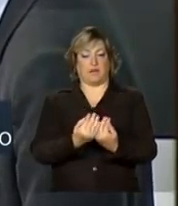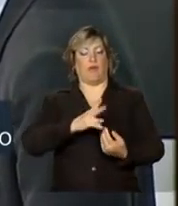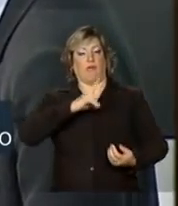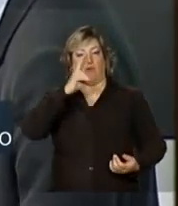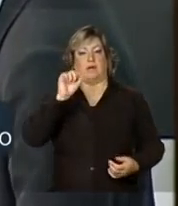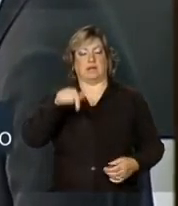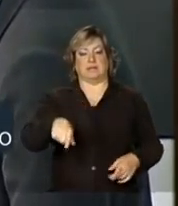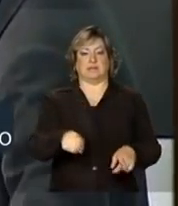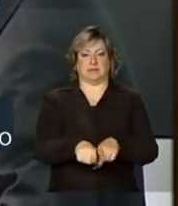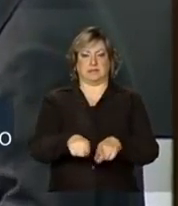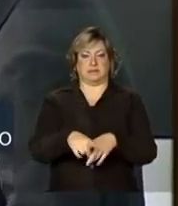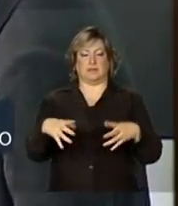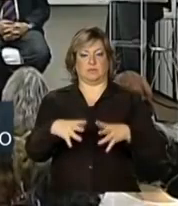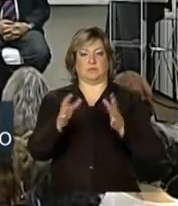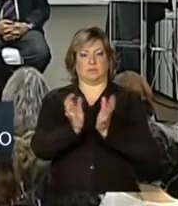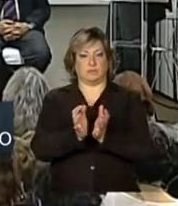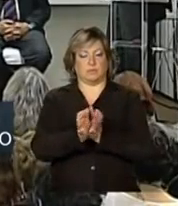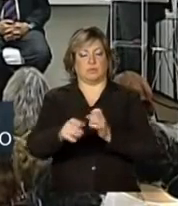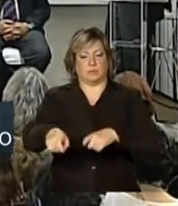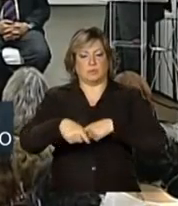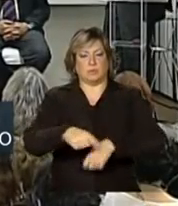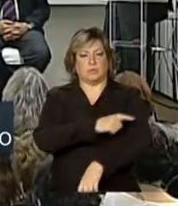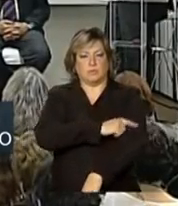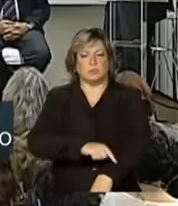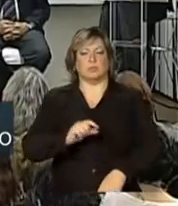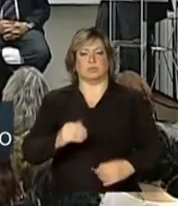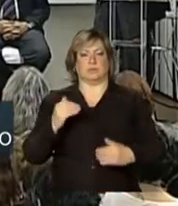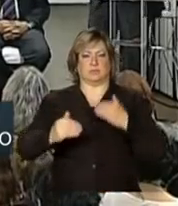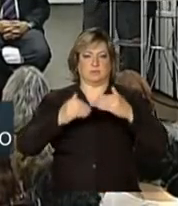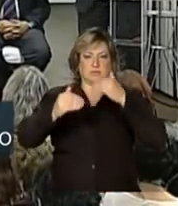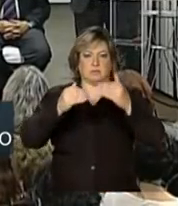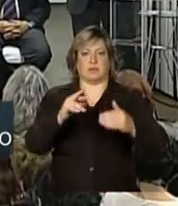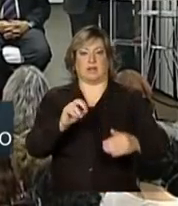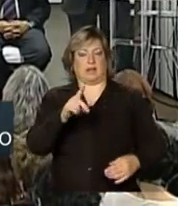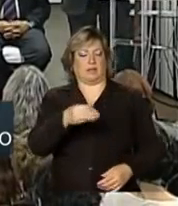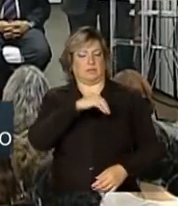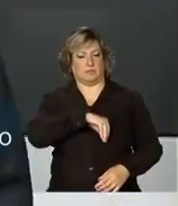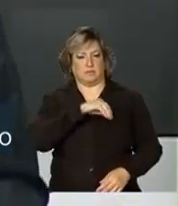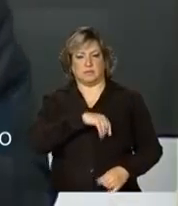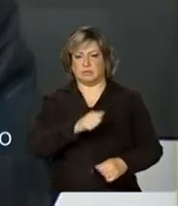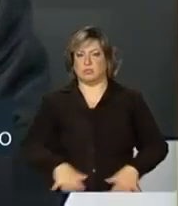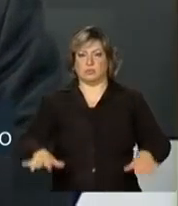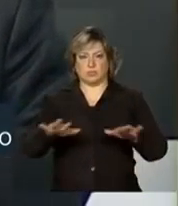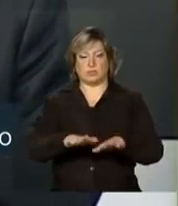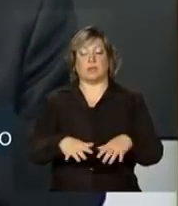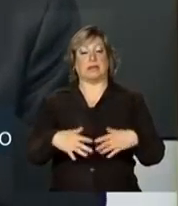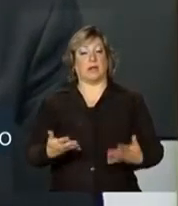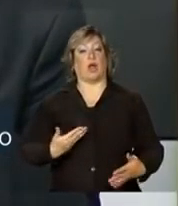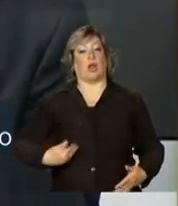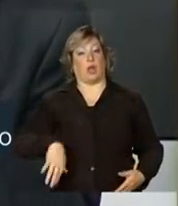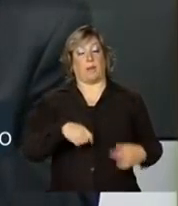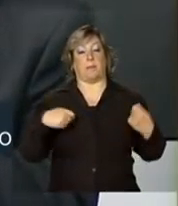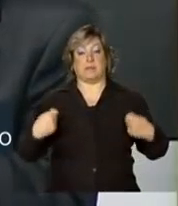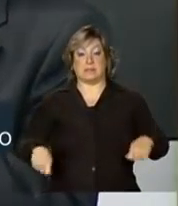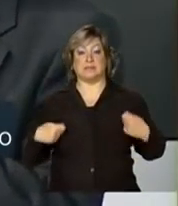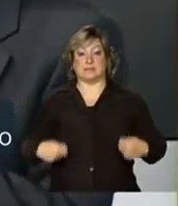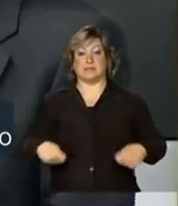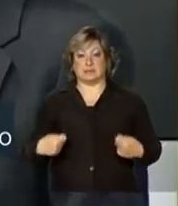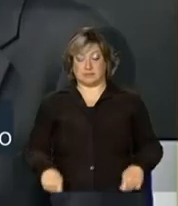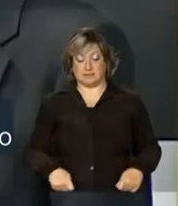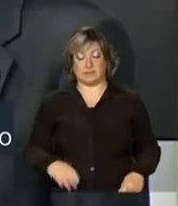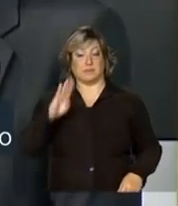rural justo, desenvolvido, com renda, com distribuição de renda, nós temos que olhar,